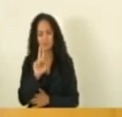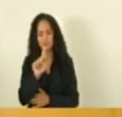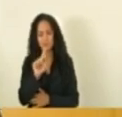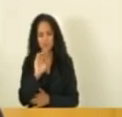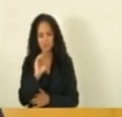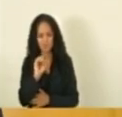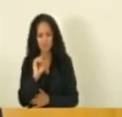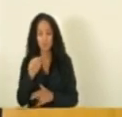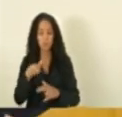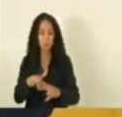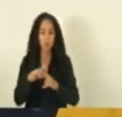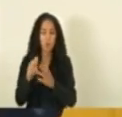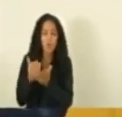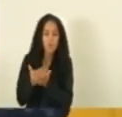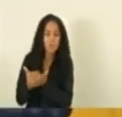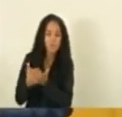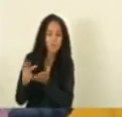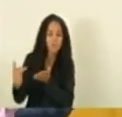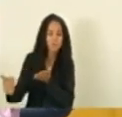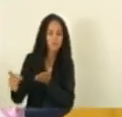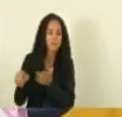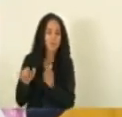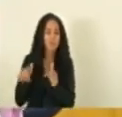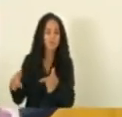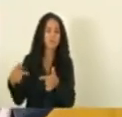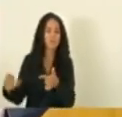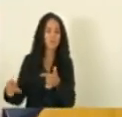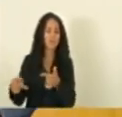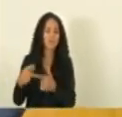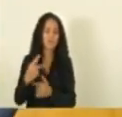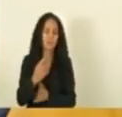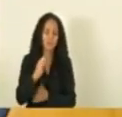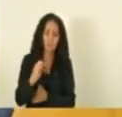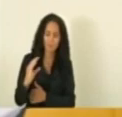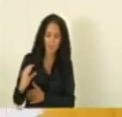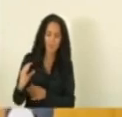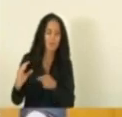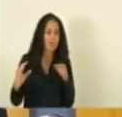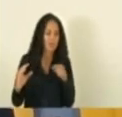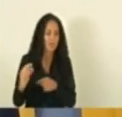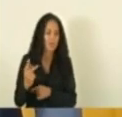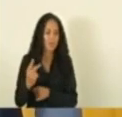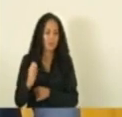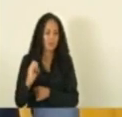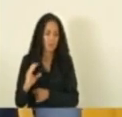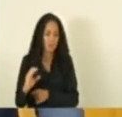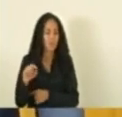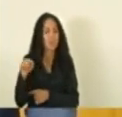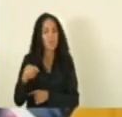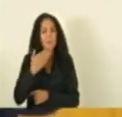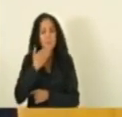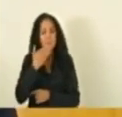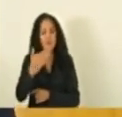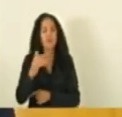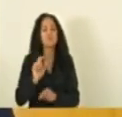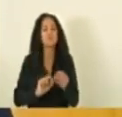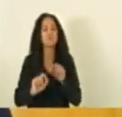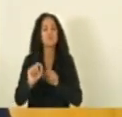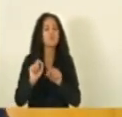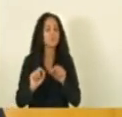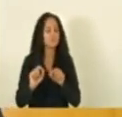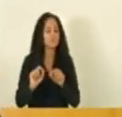pela iniciativa da PEC. Aliás, a PEC ela vem pedir